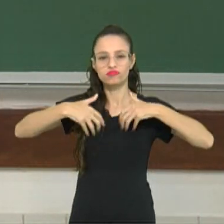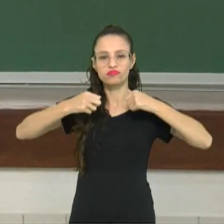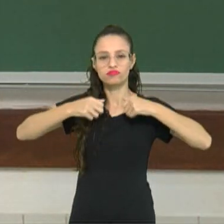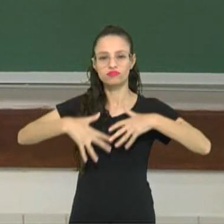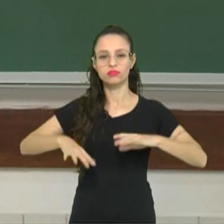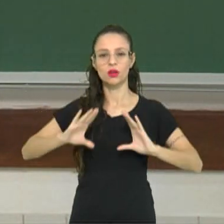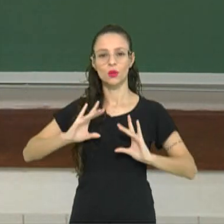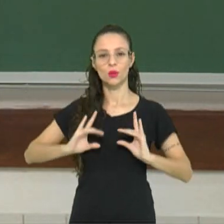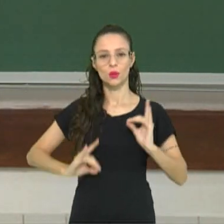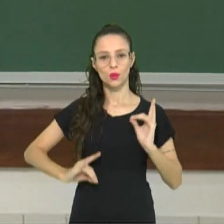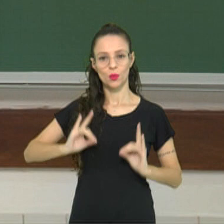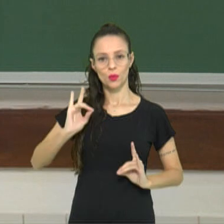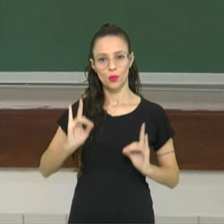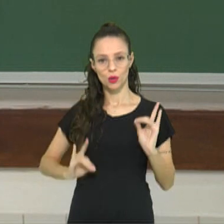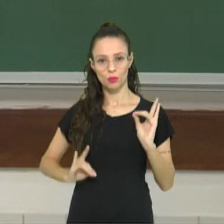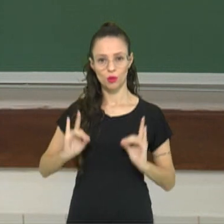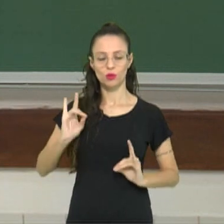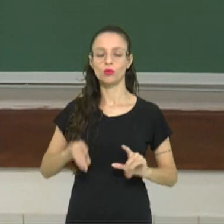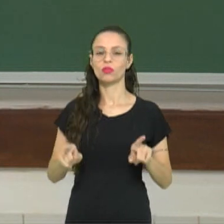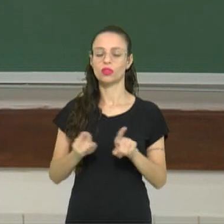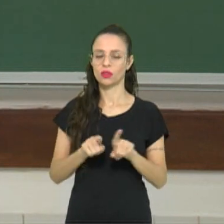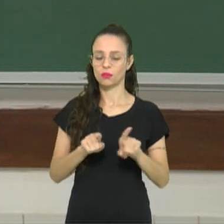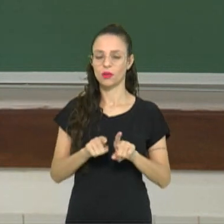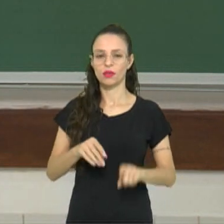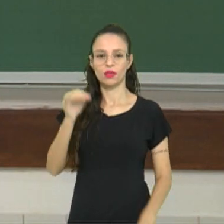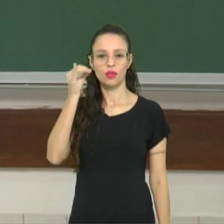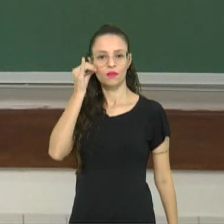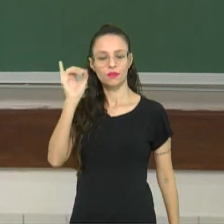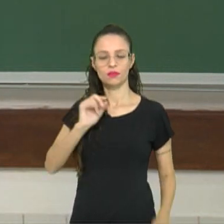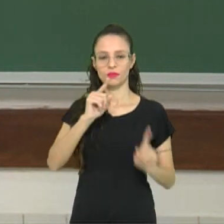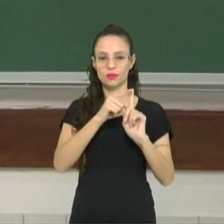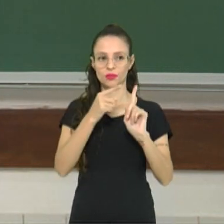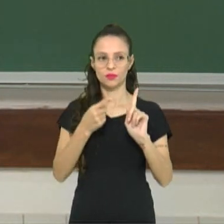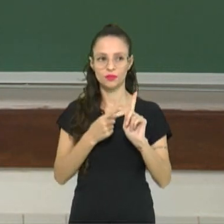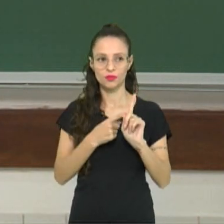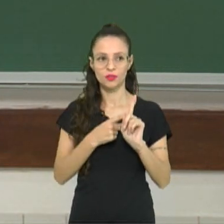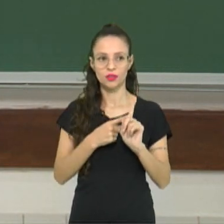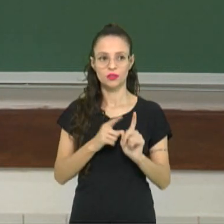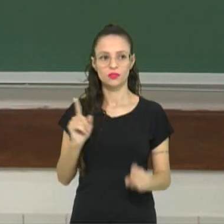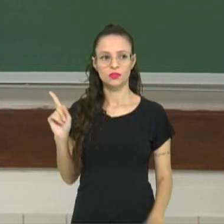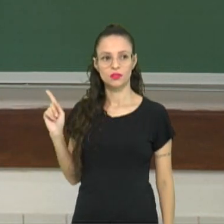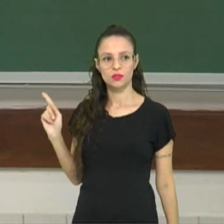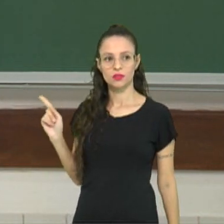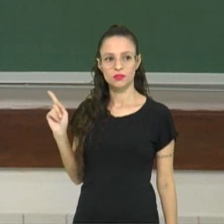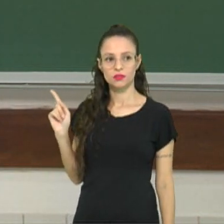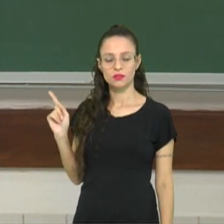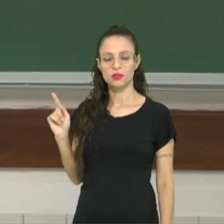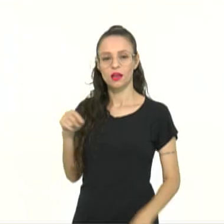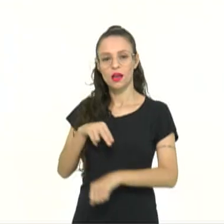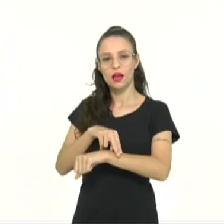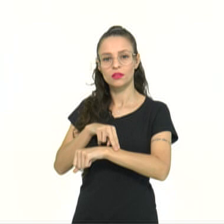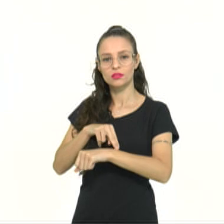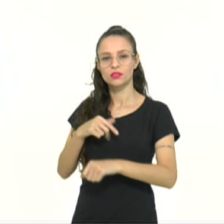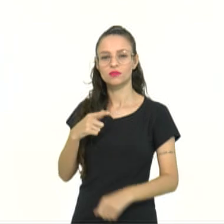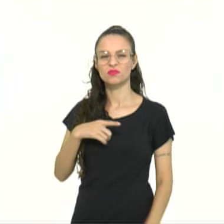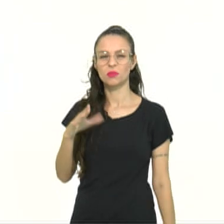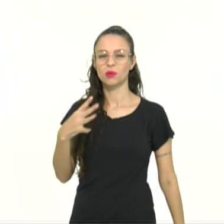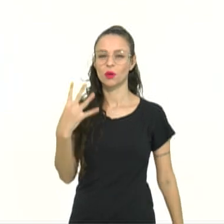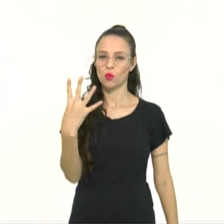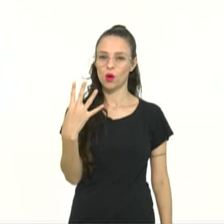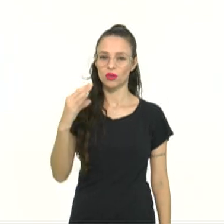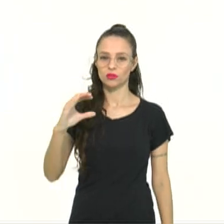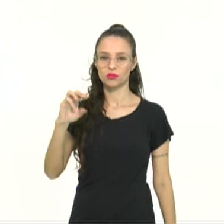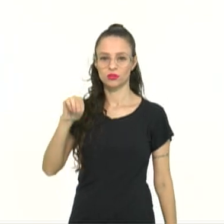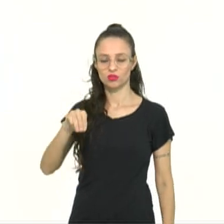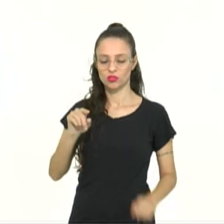dos chamados hormônios que vão prevenir a gravidez. Tá? Esse adesivinho tem de cerca ali de 4,5